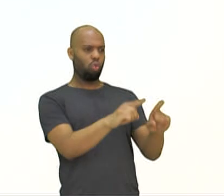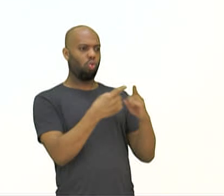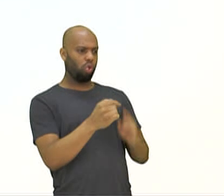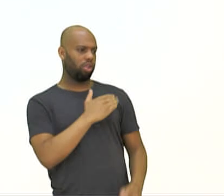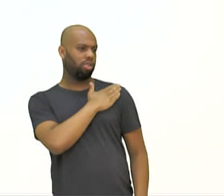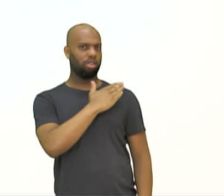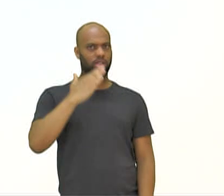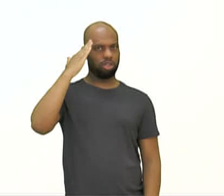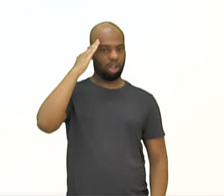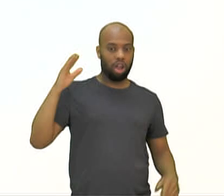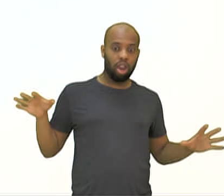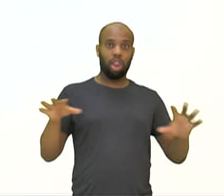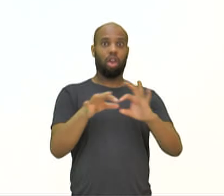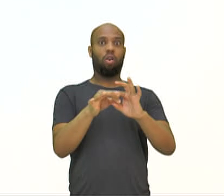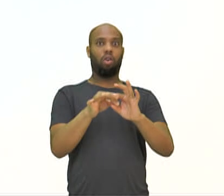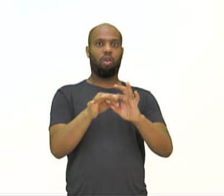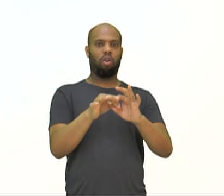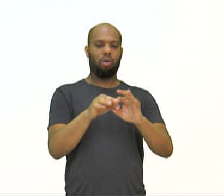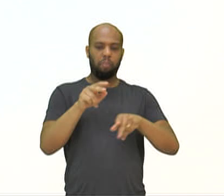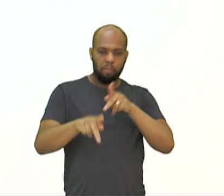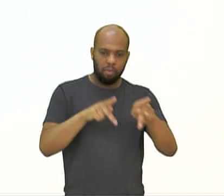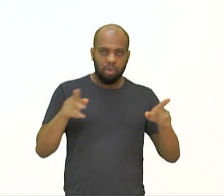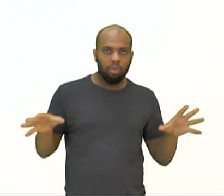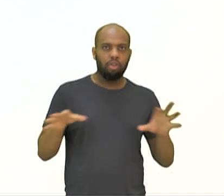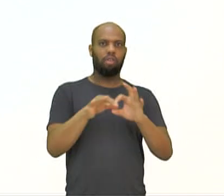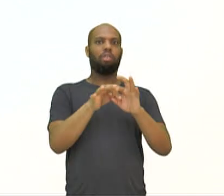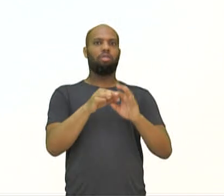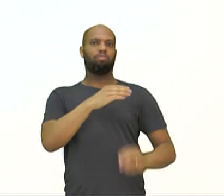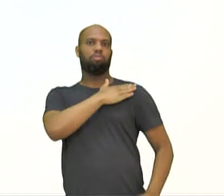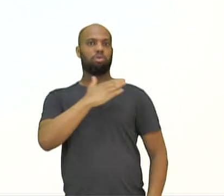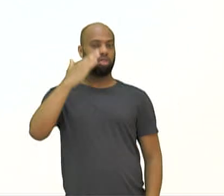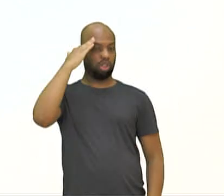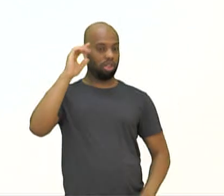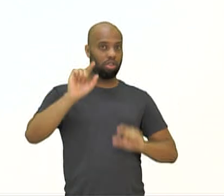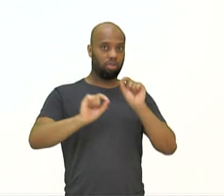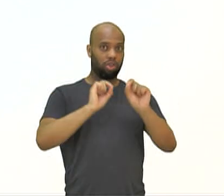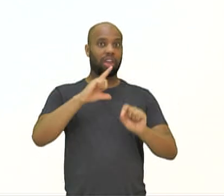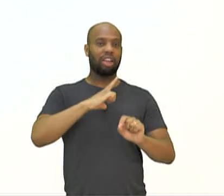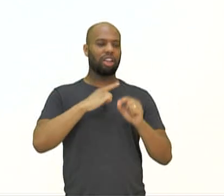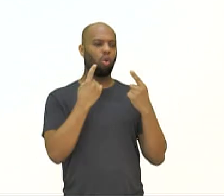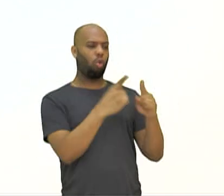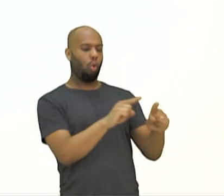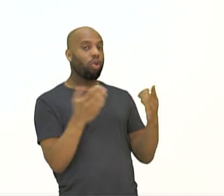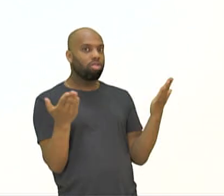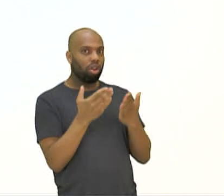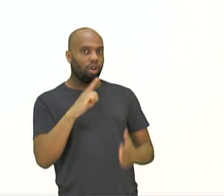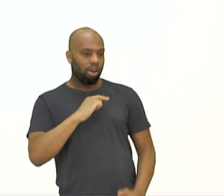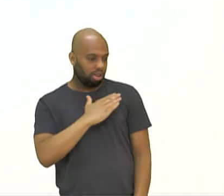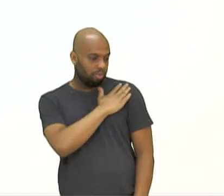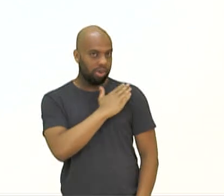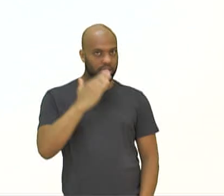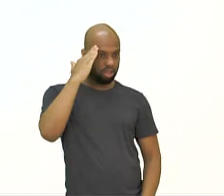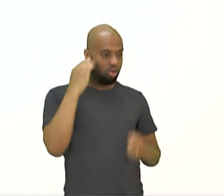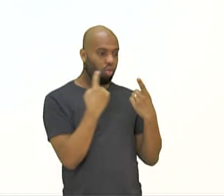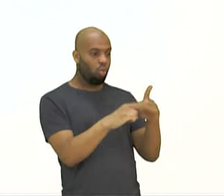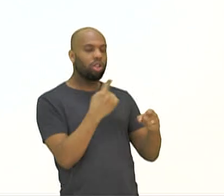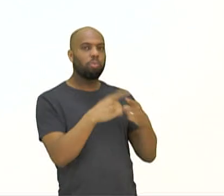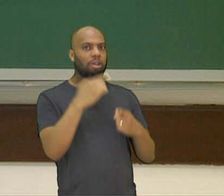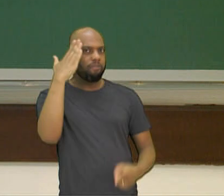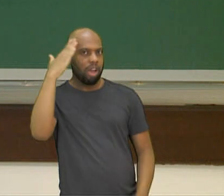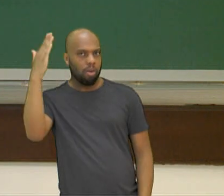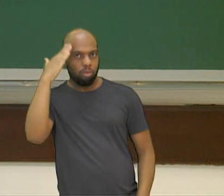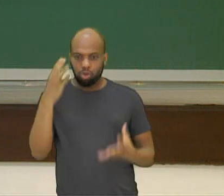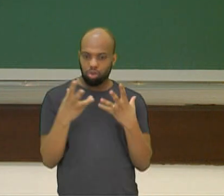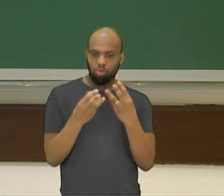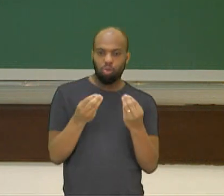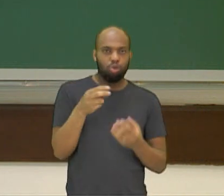e civis uniram-se. Então, pela primeira vez, Getúlio Vargas vai ter oposição dos militares. Ele está ficando muito popular, daqui a